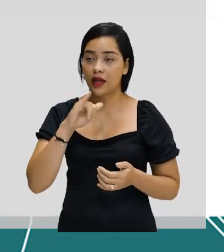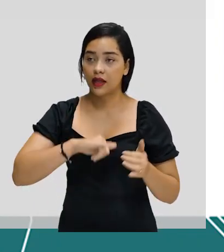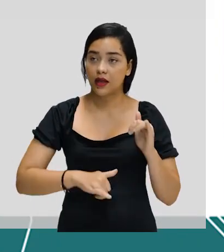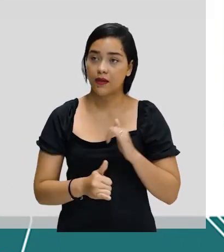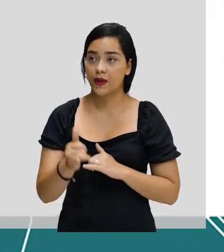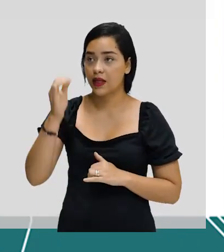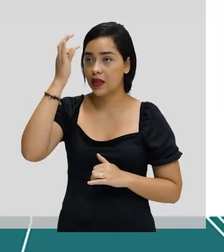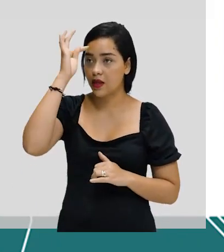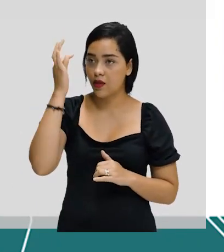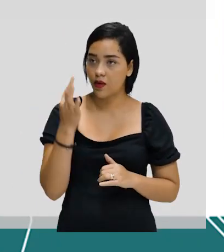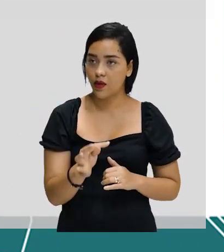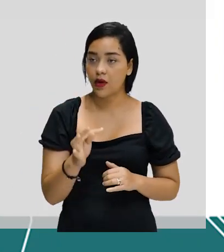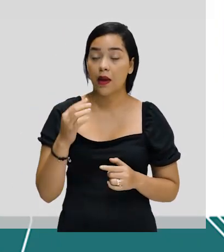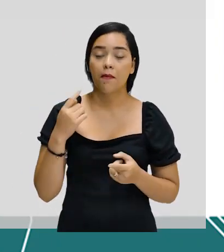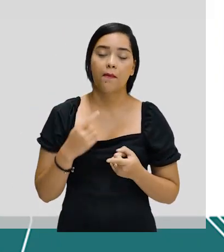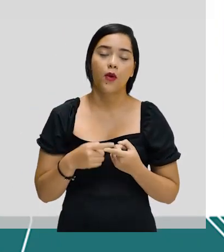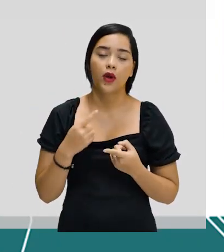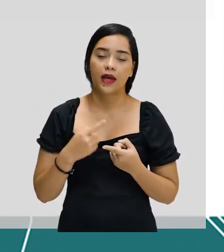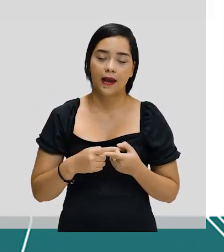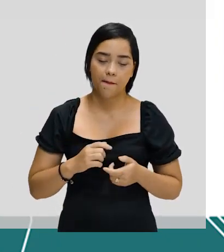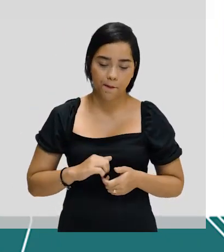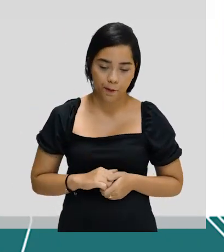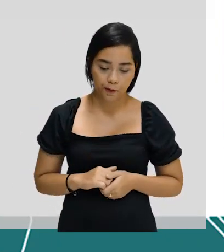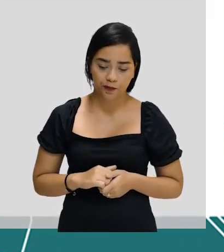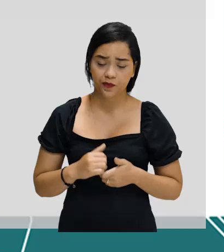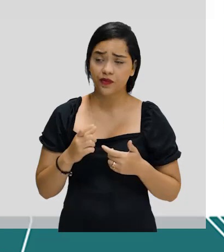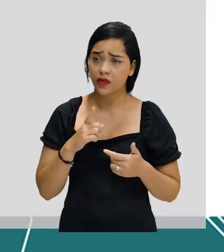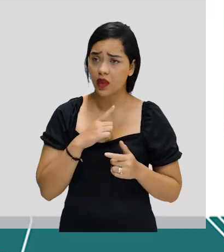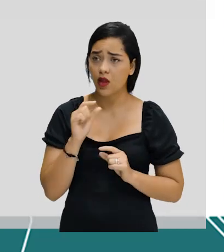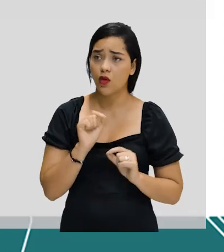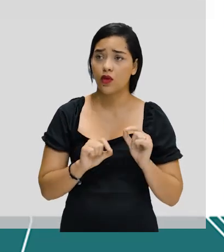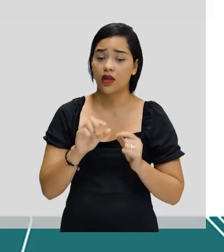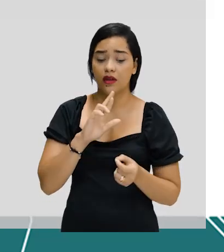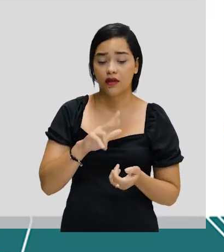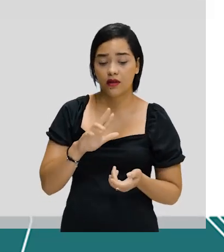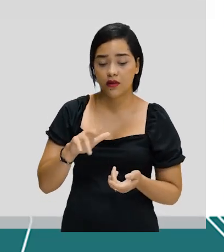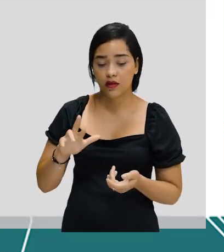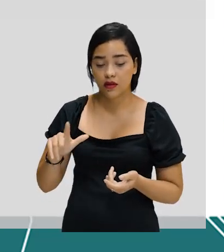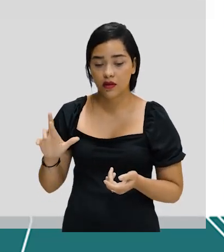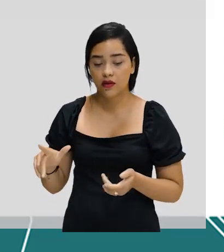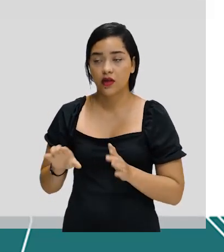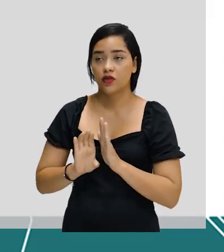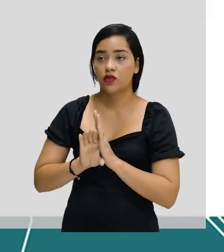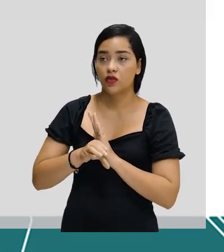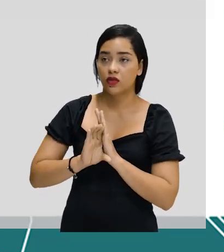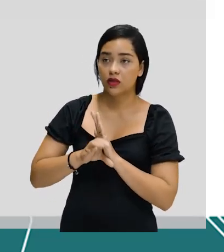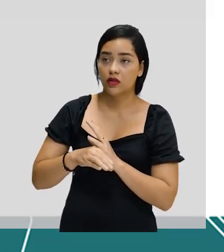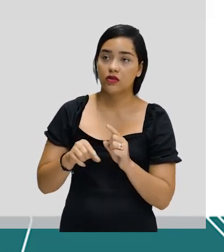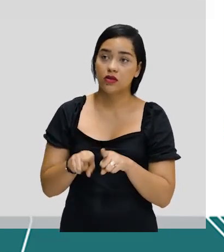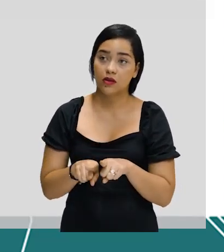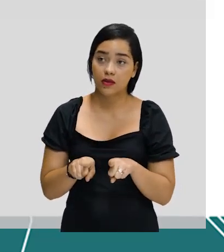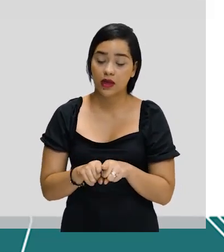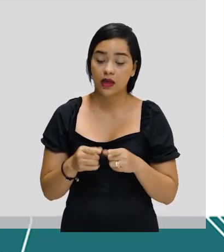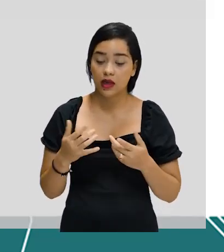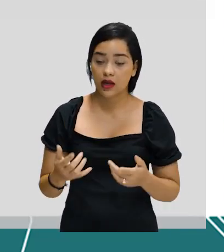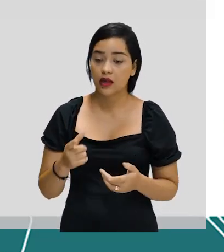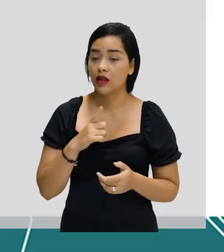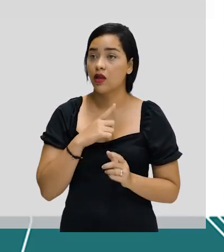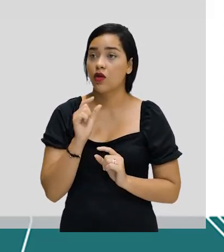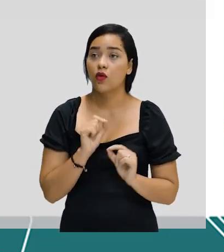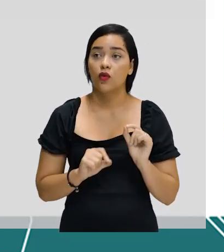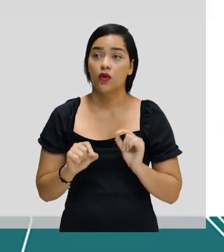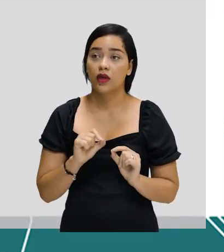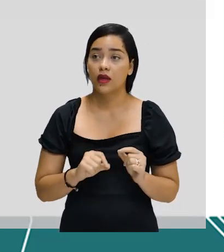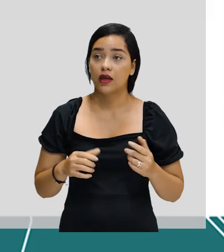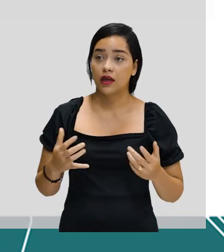química teórica. Por quê? Porque ele abordou, ele trouxe diversos conceitos e começou a trabalhar e